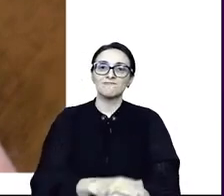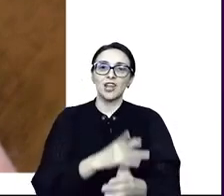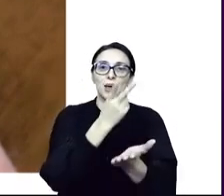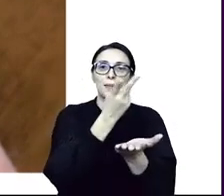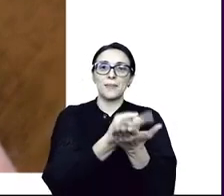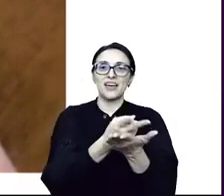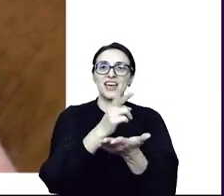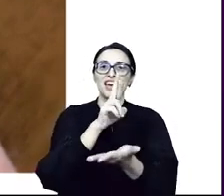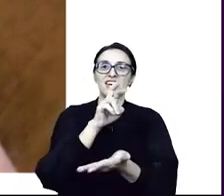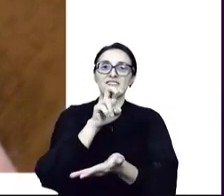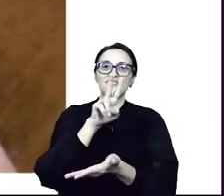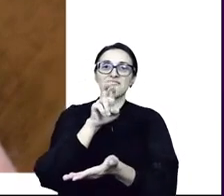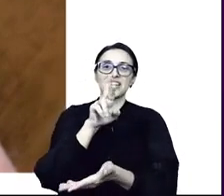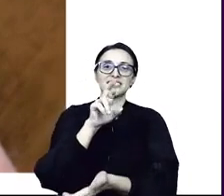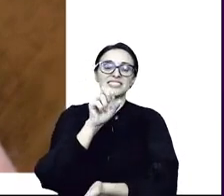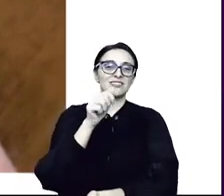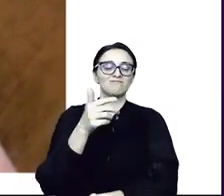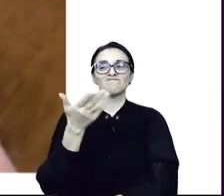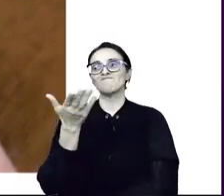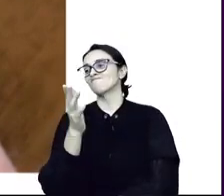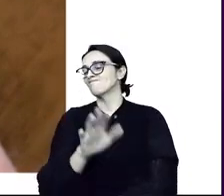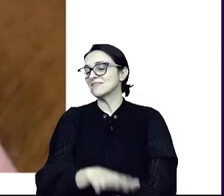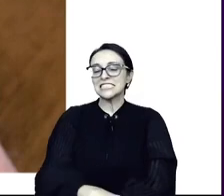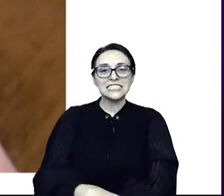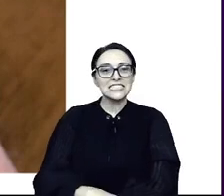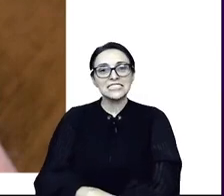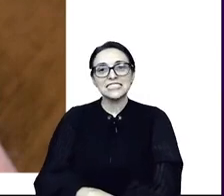falaria reversa, mas, eu faria...